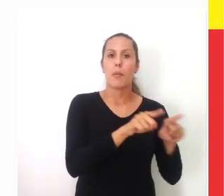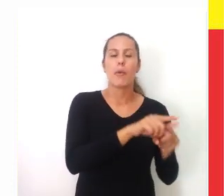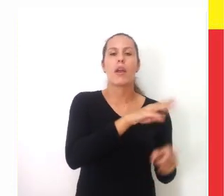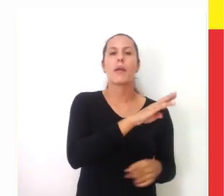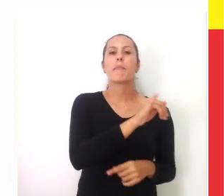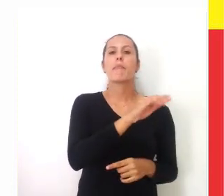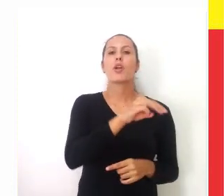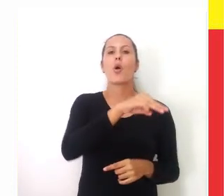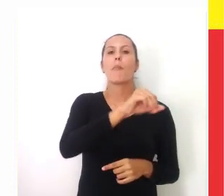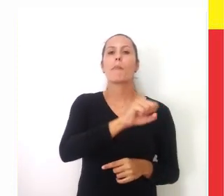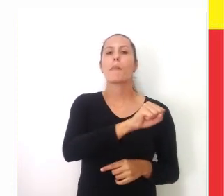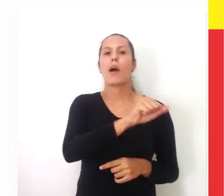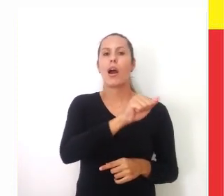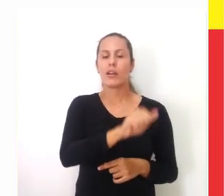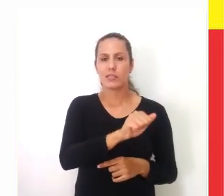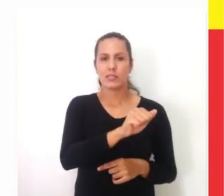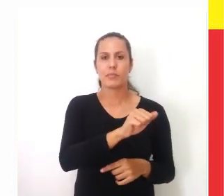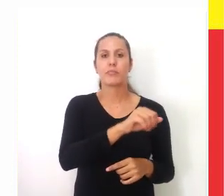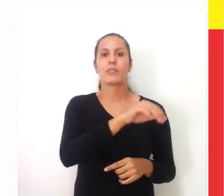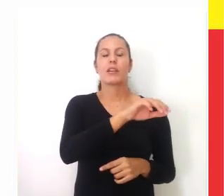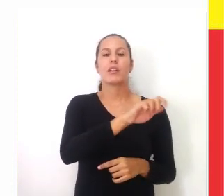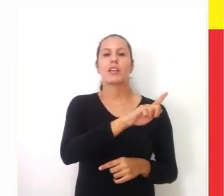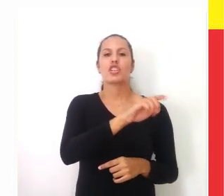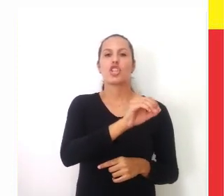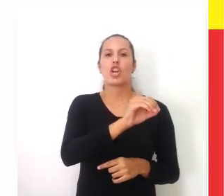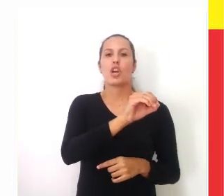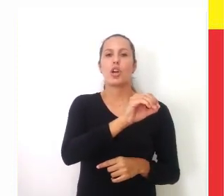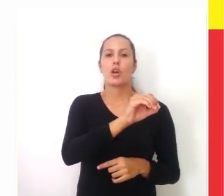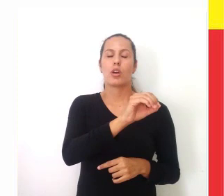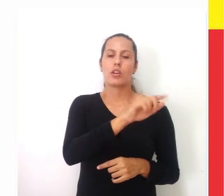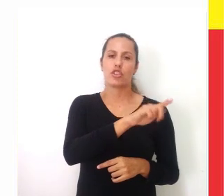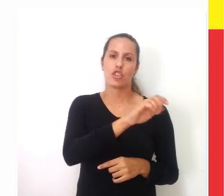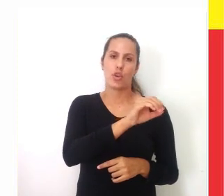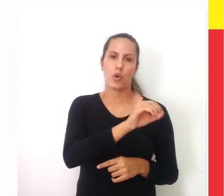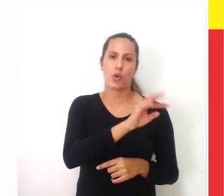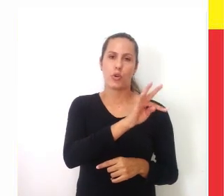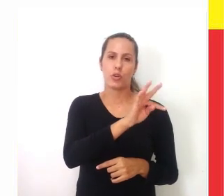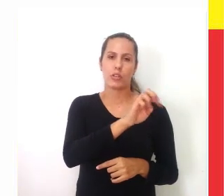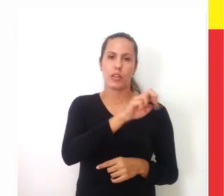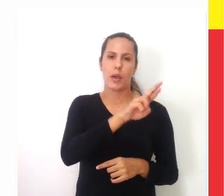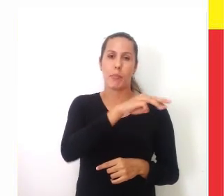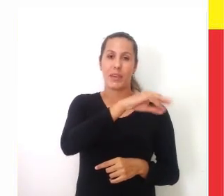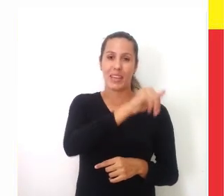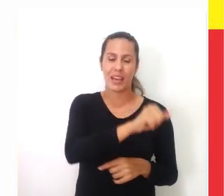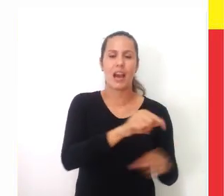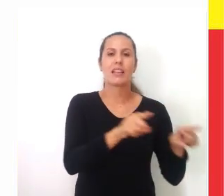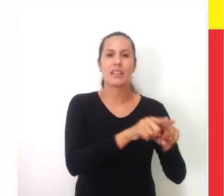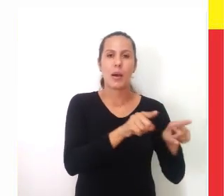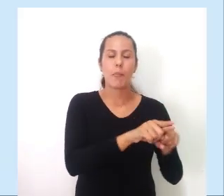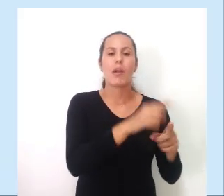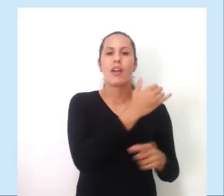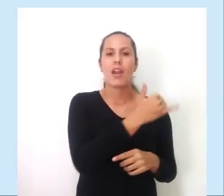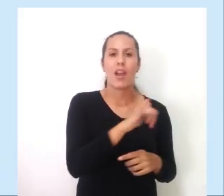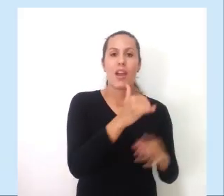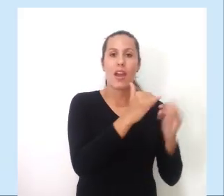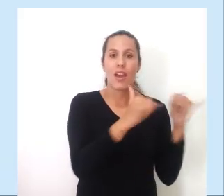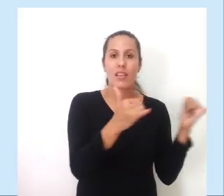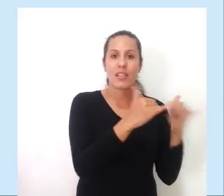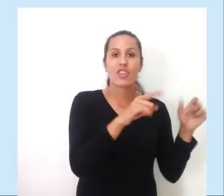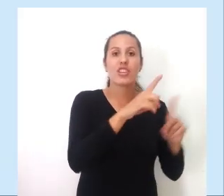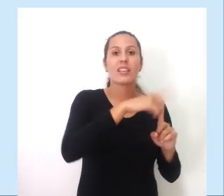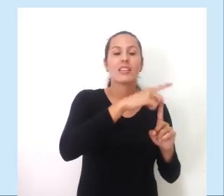a gente tem a geotérmica e a gente tem a energia, a fonte vinda dos oceanos. Veja